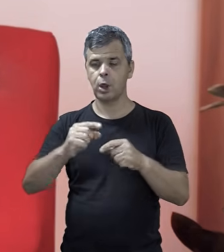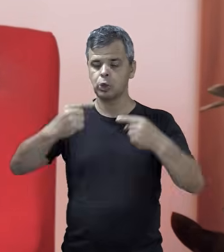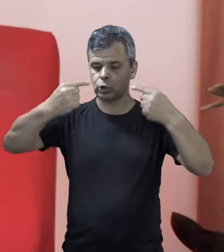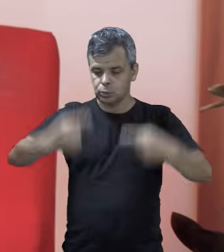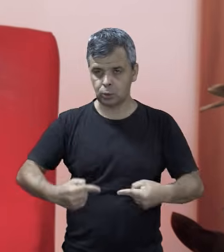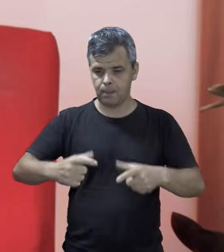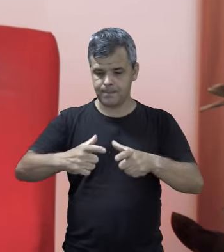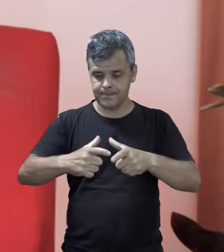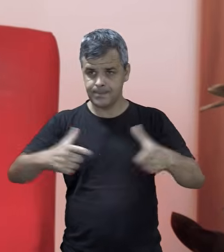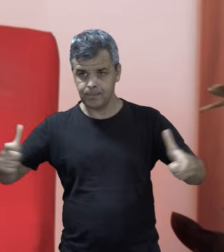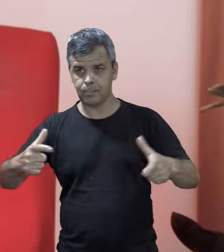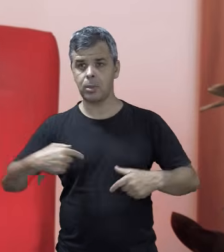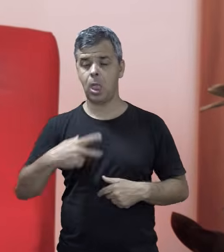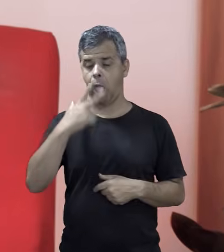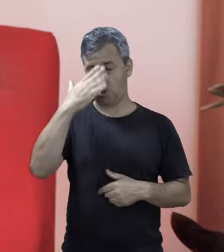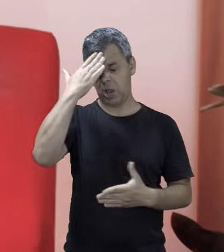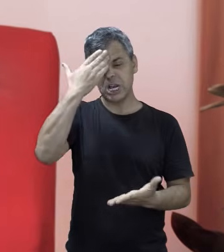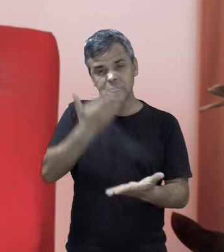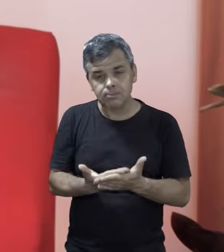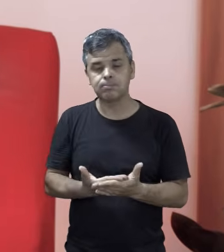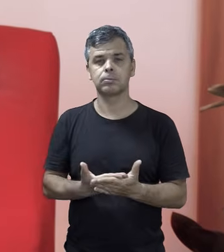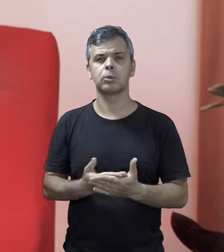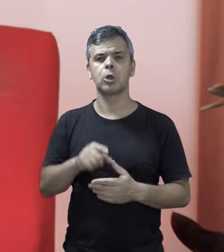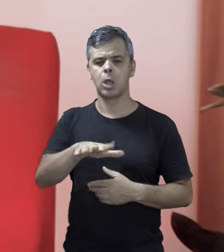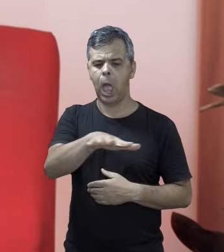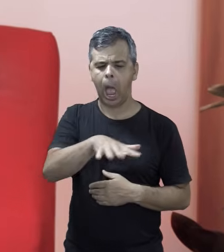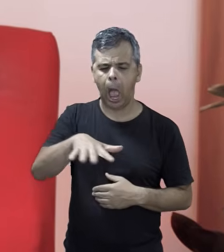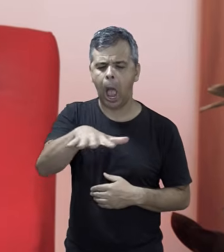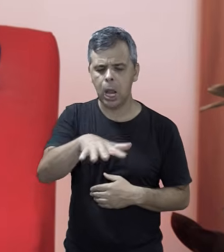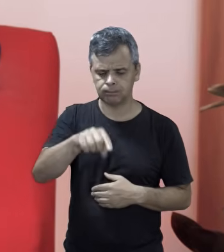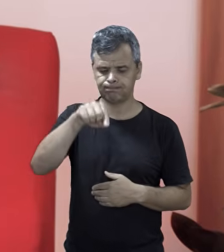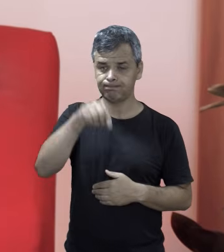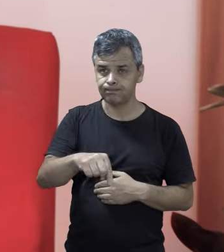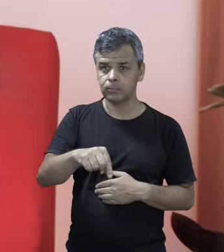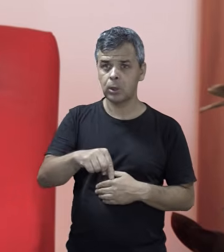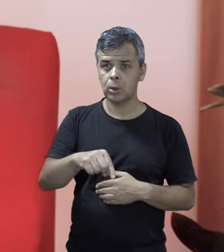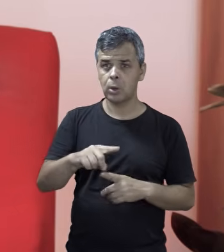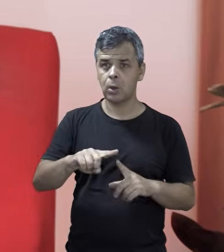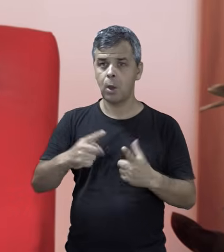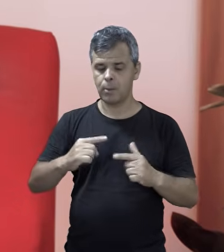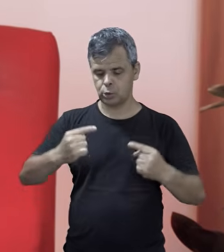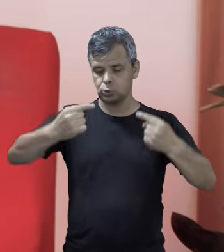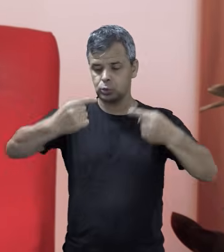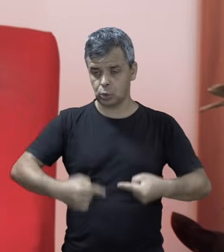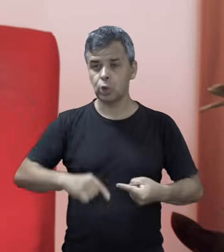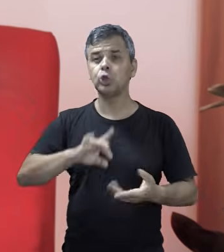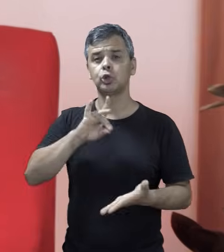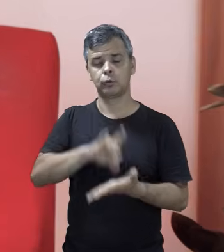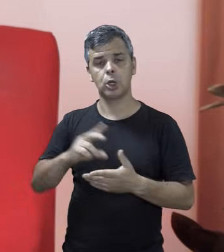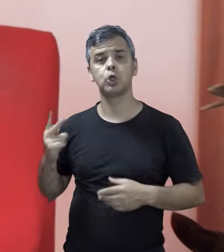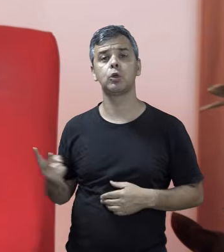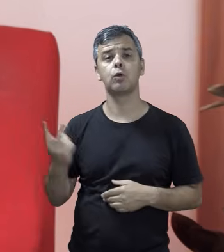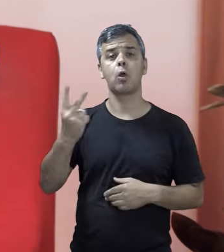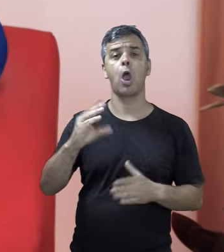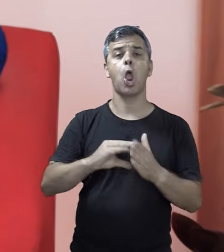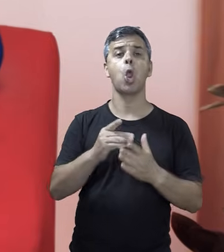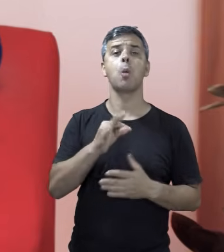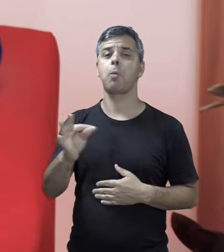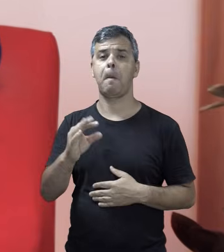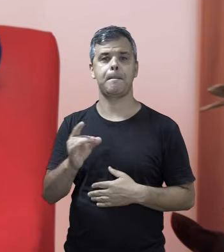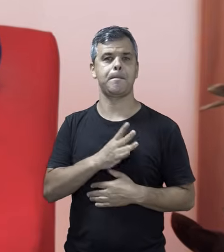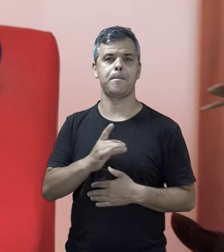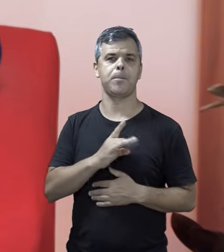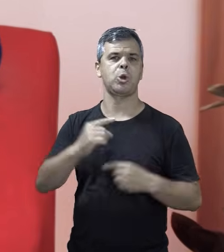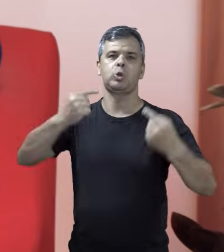disputa maior. Eu acredito muito nesses setores que acaba virando uma disputa mesmo de valores. E o PT não pode ter medo